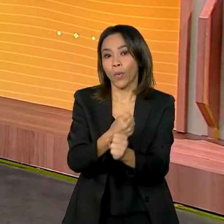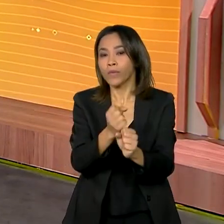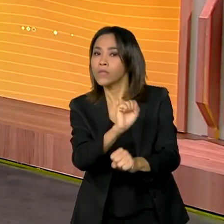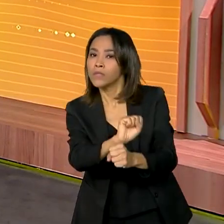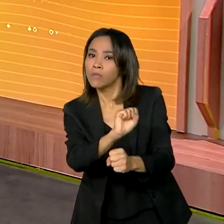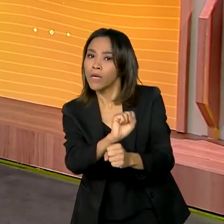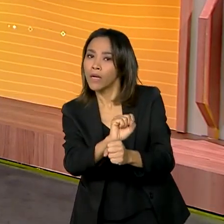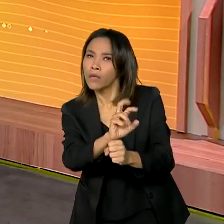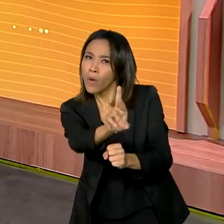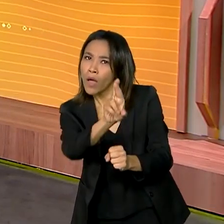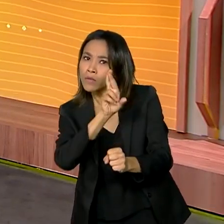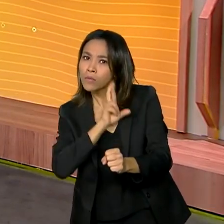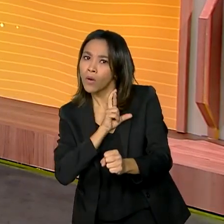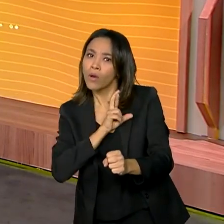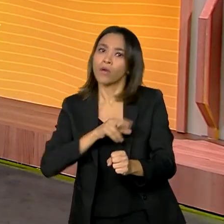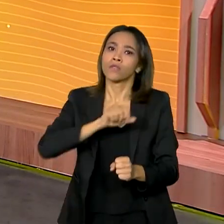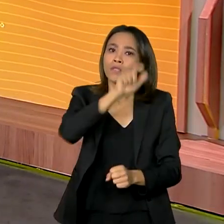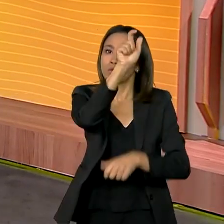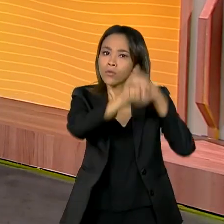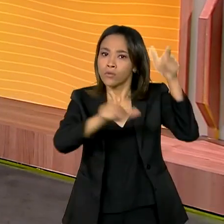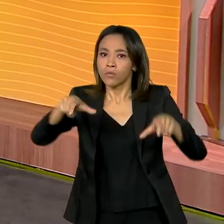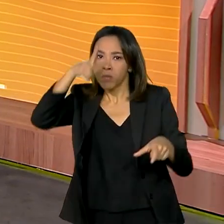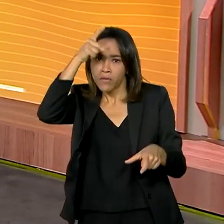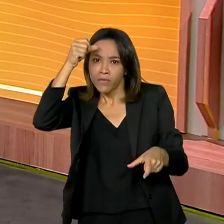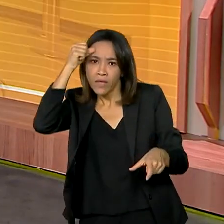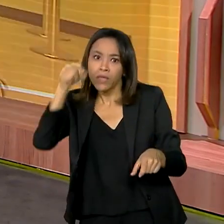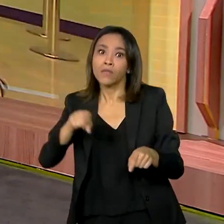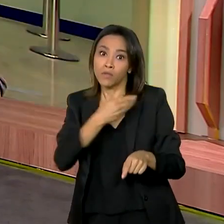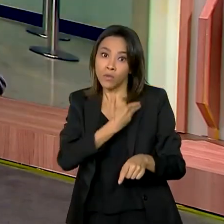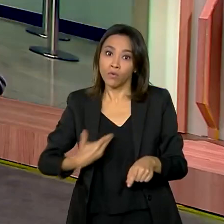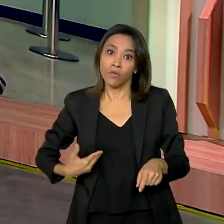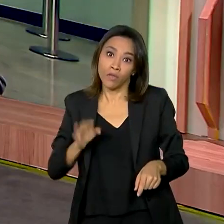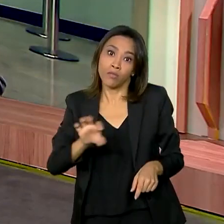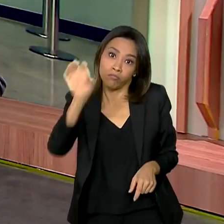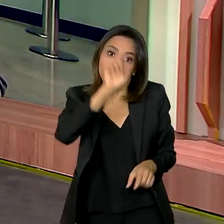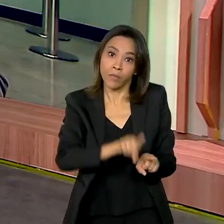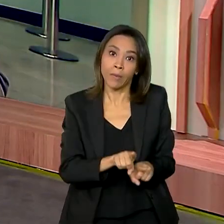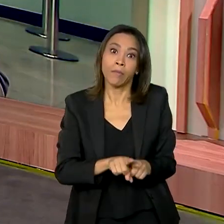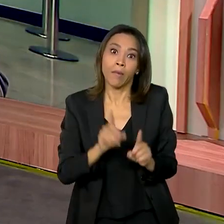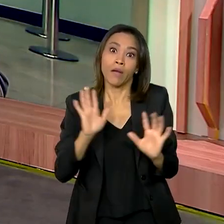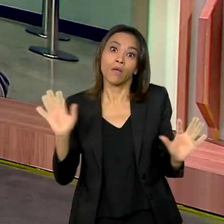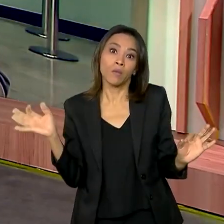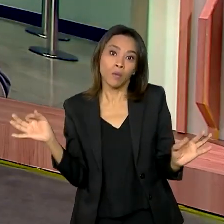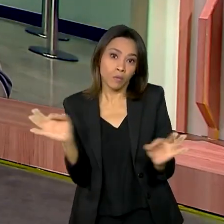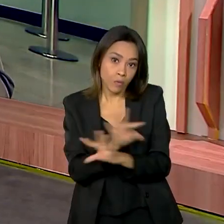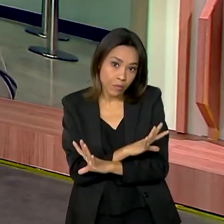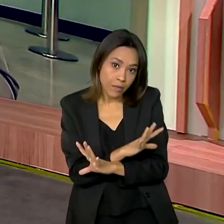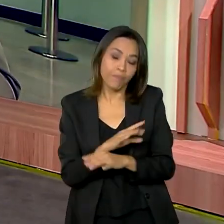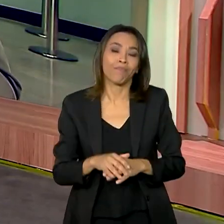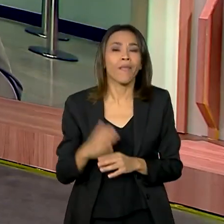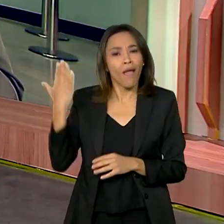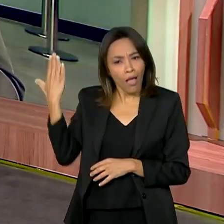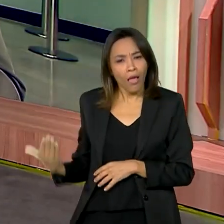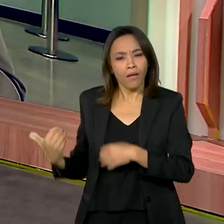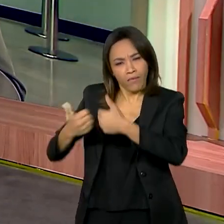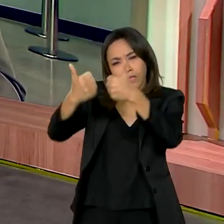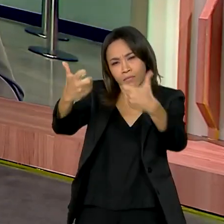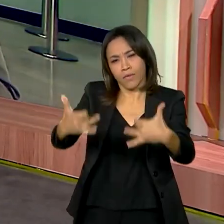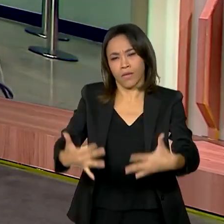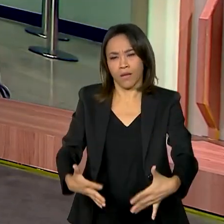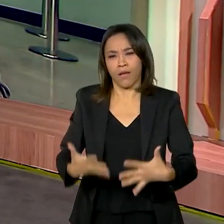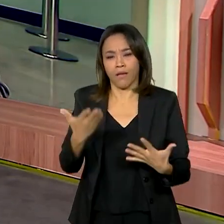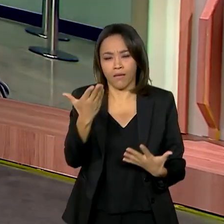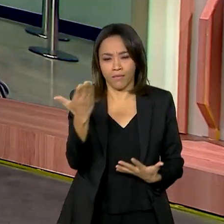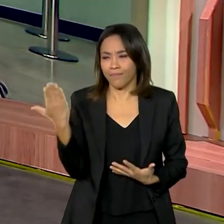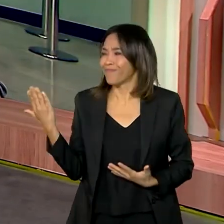sinalização de prefeitos e governadores para que possam ser finalizadas. A repórter Márcia Fernandes tem as informações ao vivo